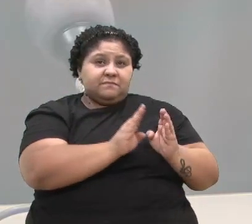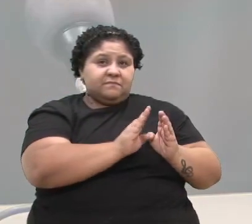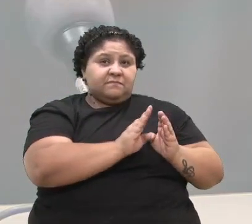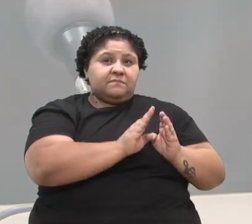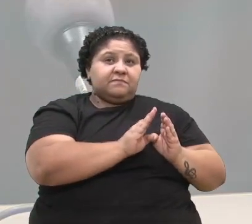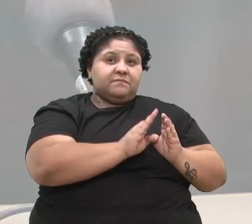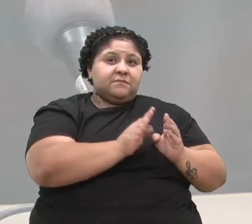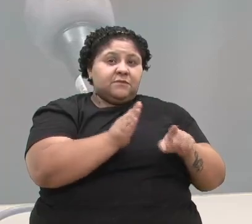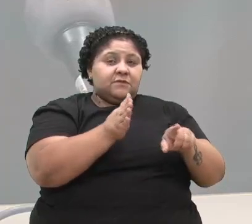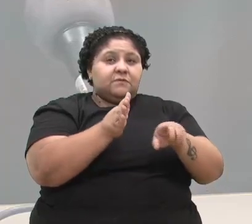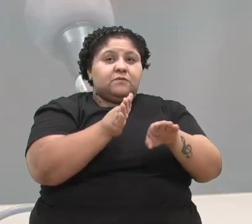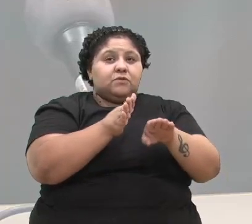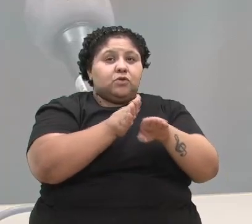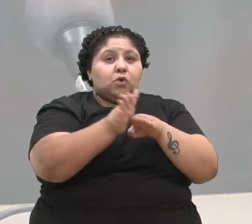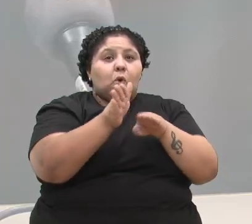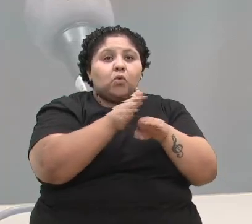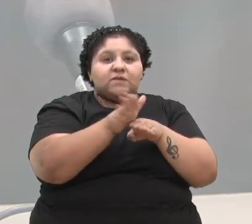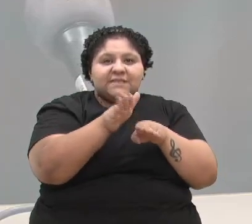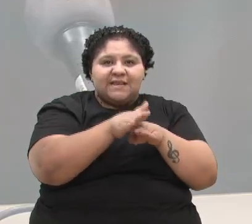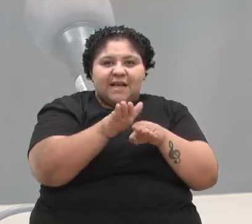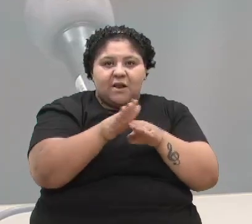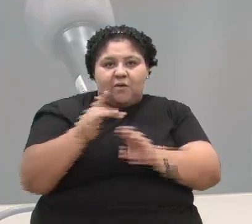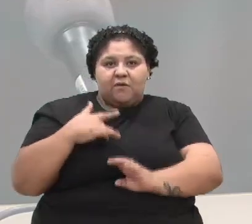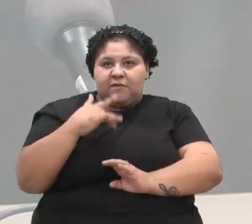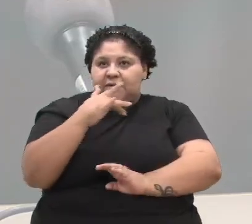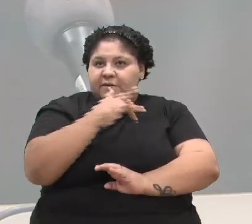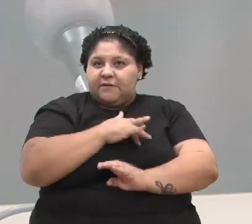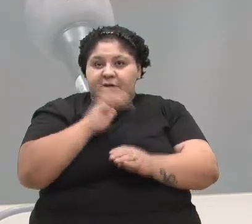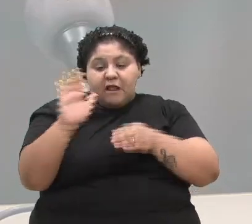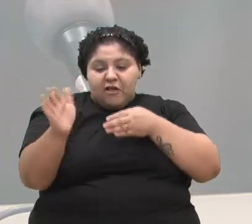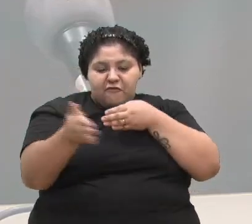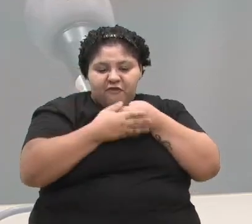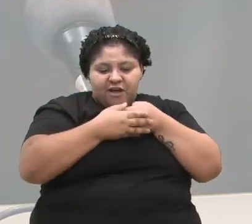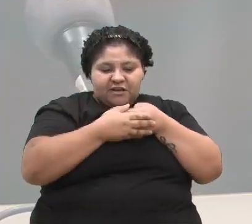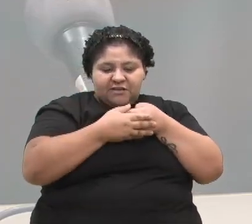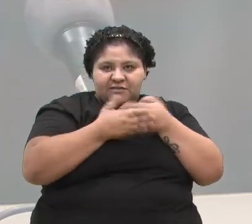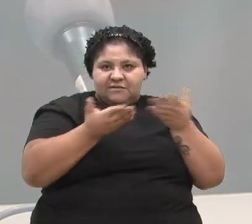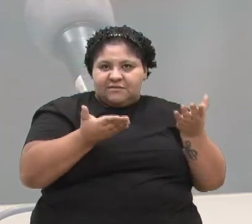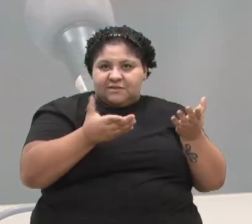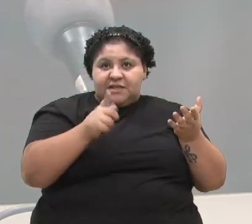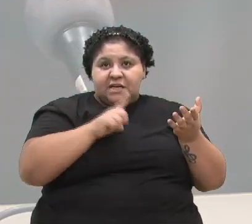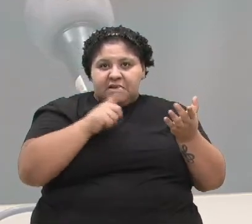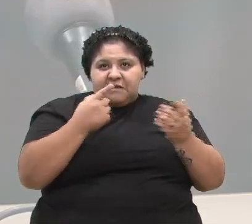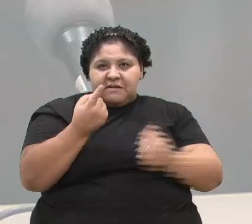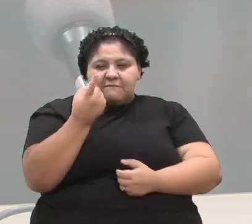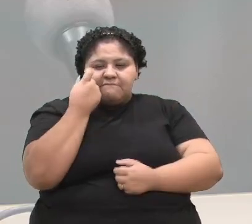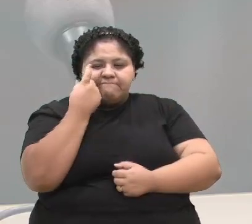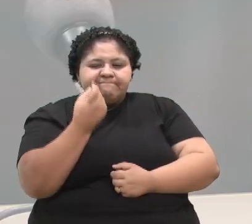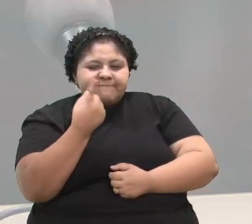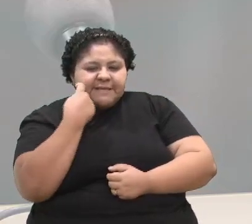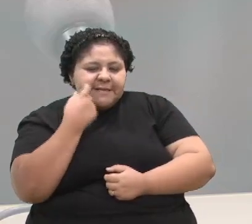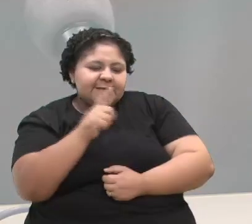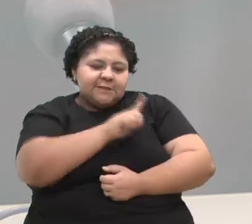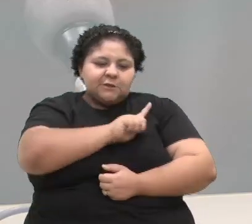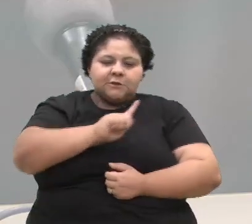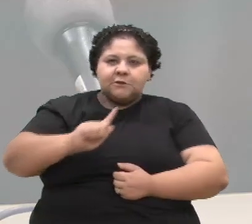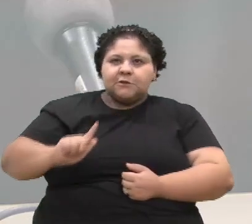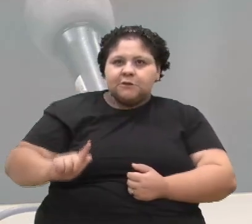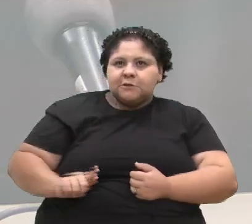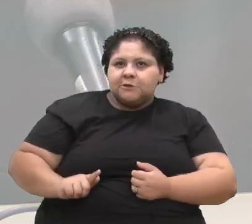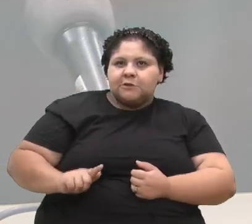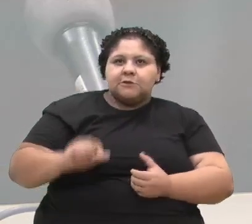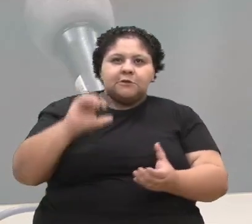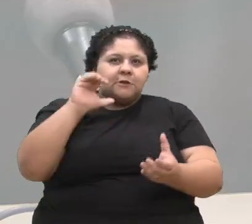do Conselho da Saúde, ele fez chacota porque ele deve ter algum interesse, ele deve estar no governo, ele deve ter a mulher que está no